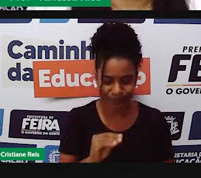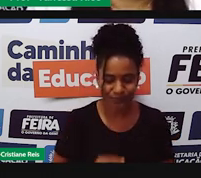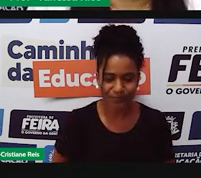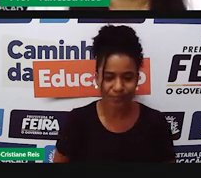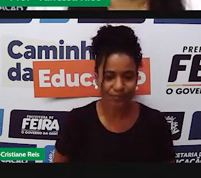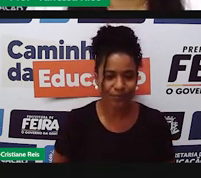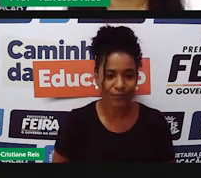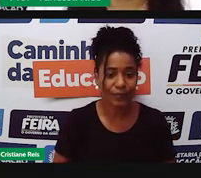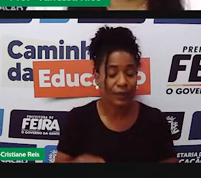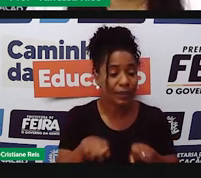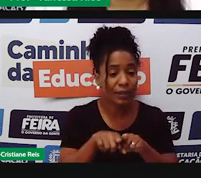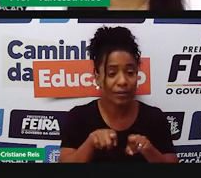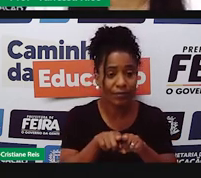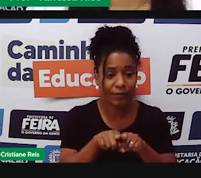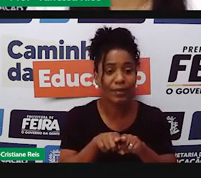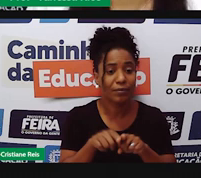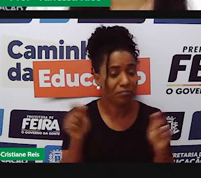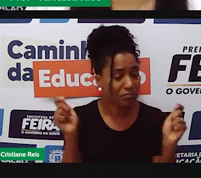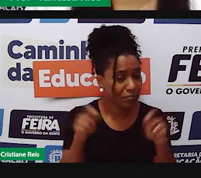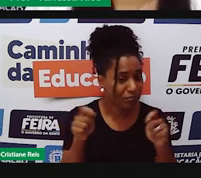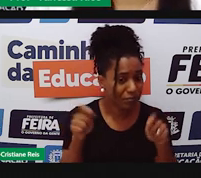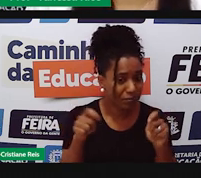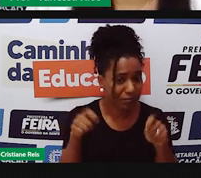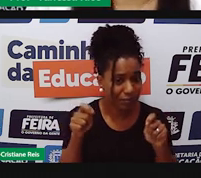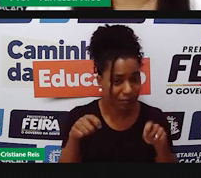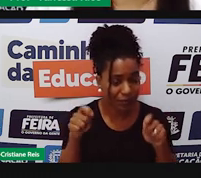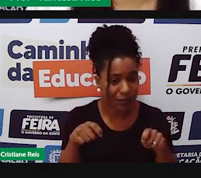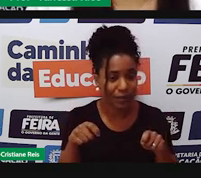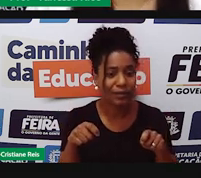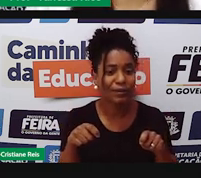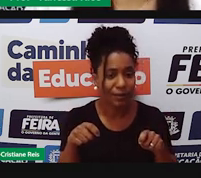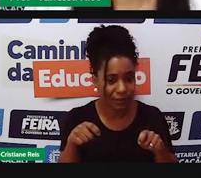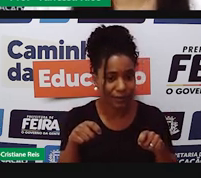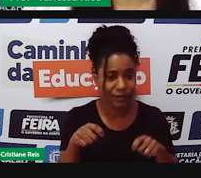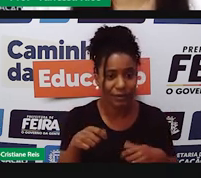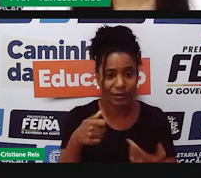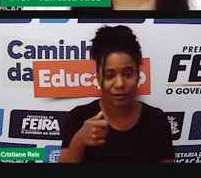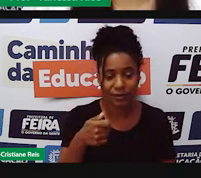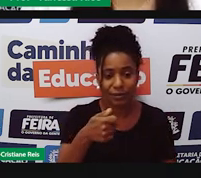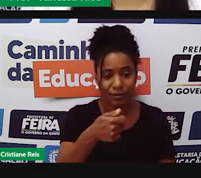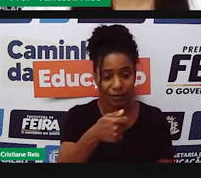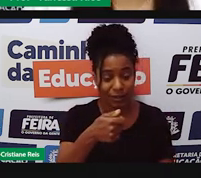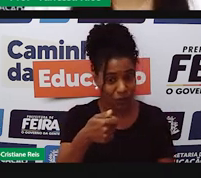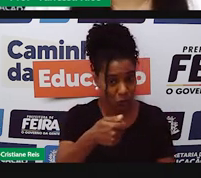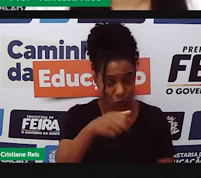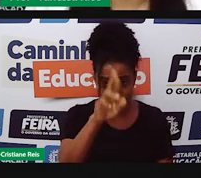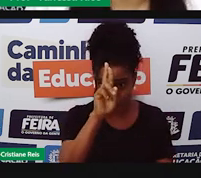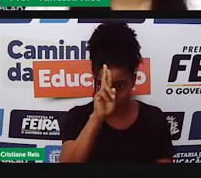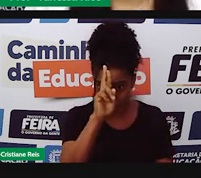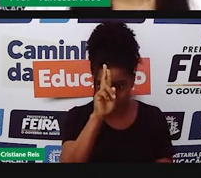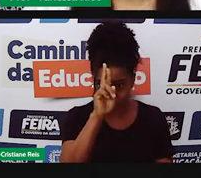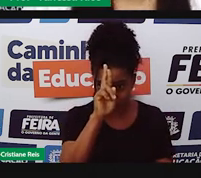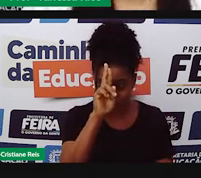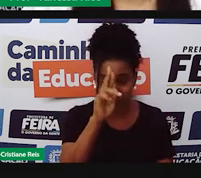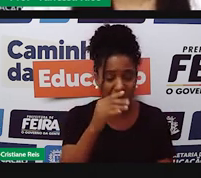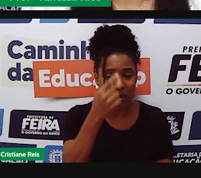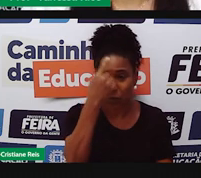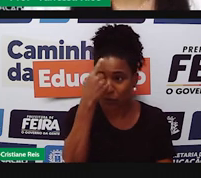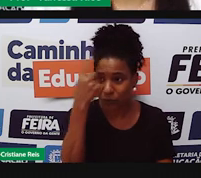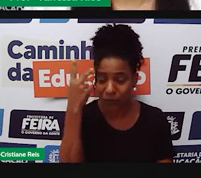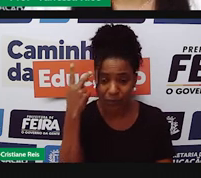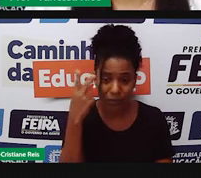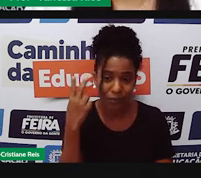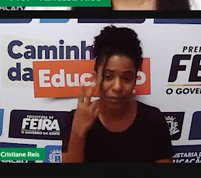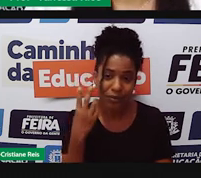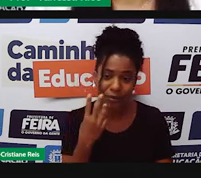contando os números diretos, né? Em vez de quando chegar no 12 e começar a contagem de novo a partir do 1, vai